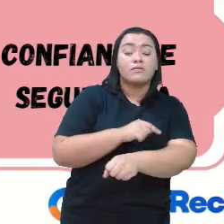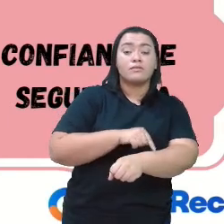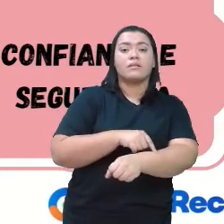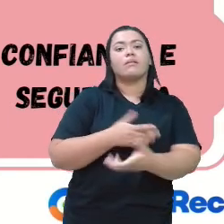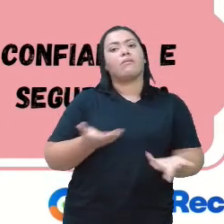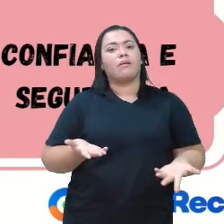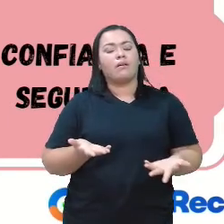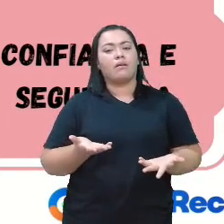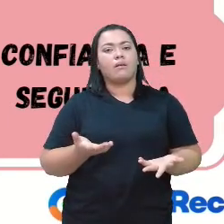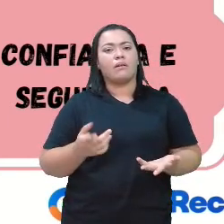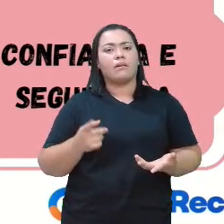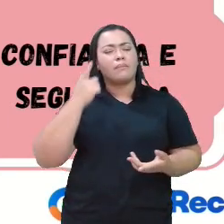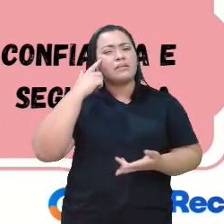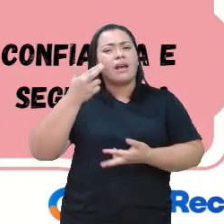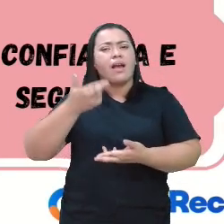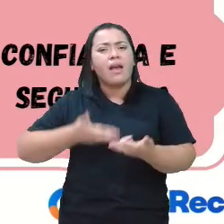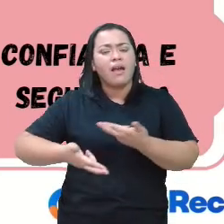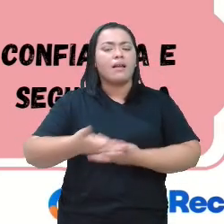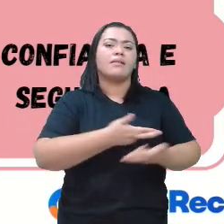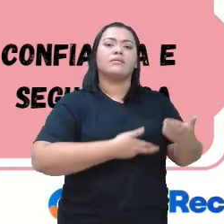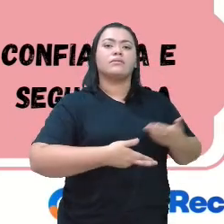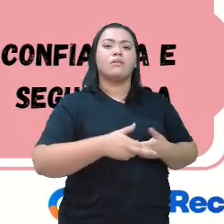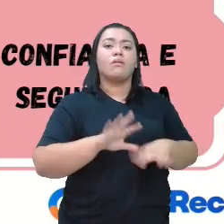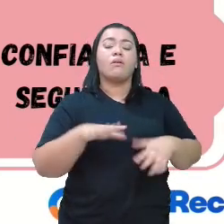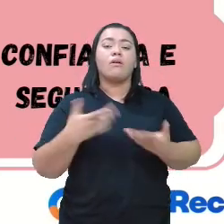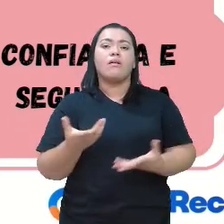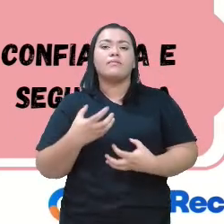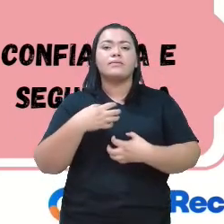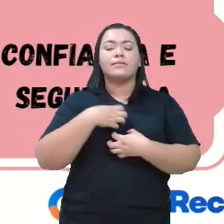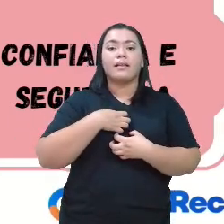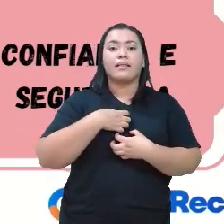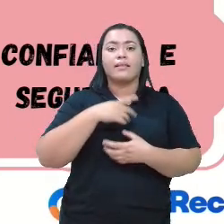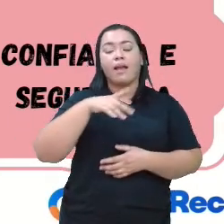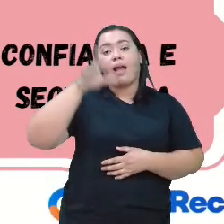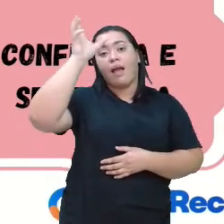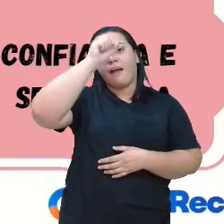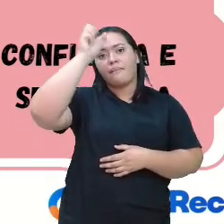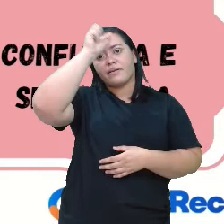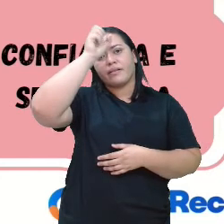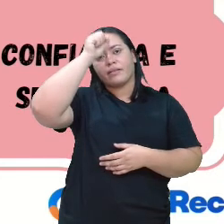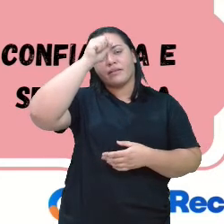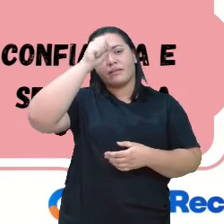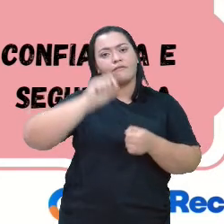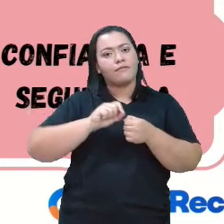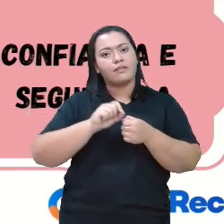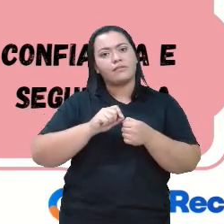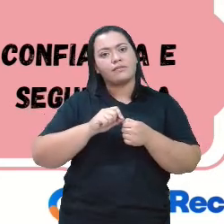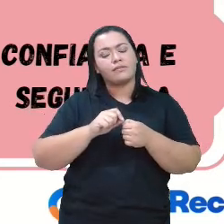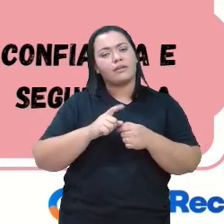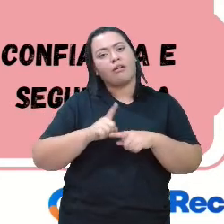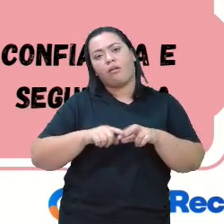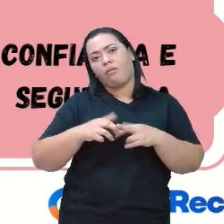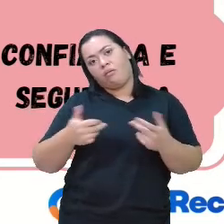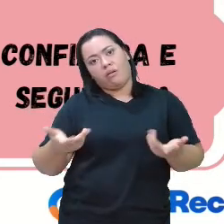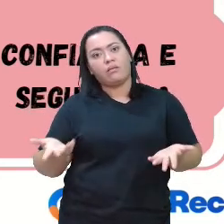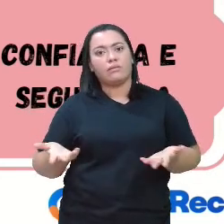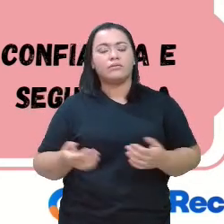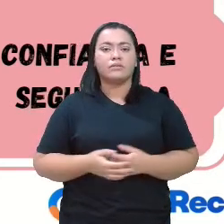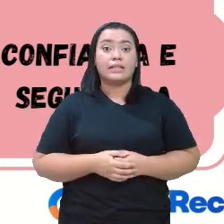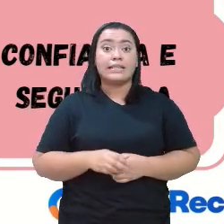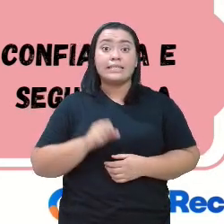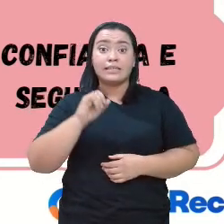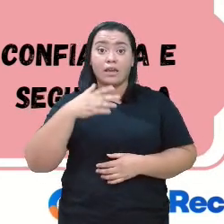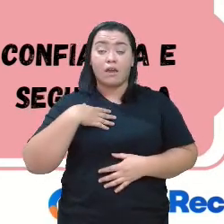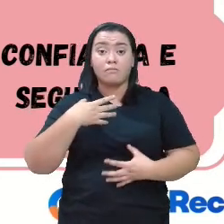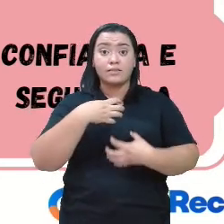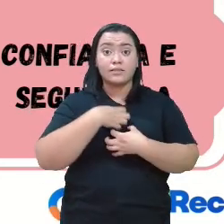que a gente faz com o que se sente na hora que está se aprendendo a fazer alguma coisa? Então, se eu me sinto bem, se